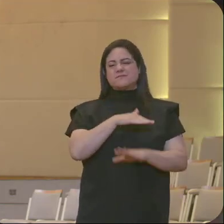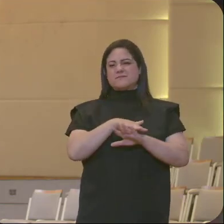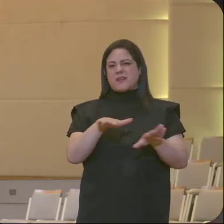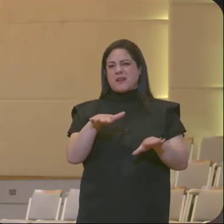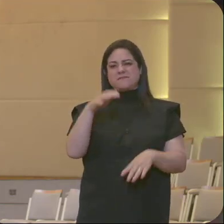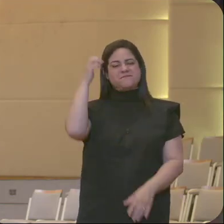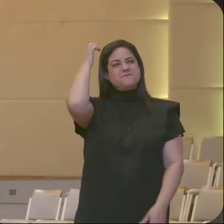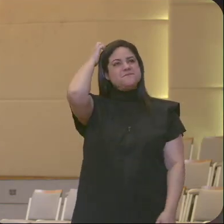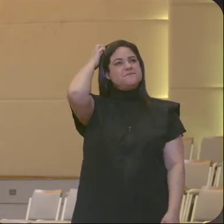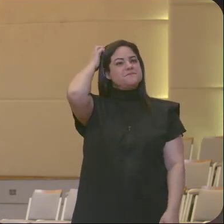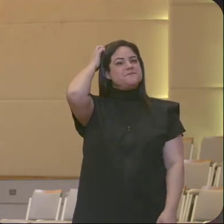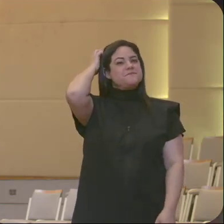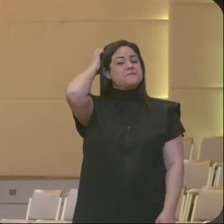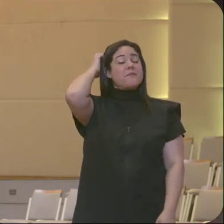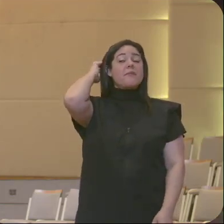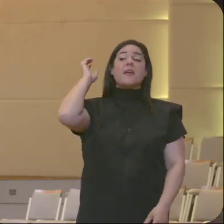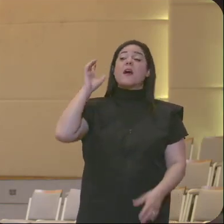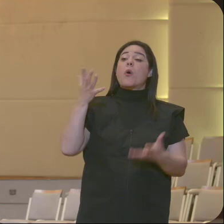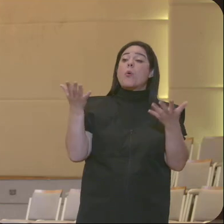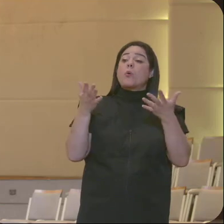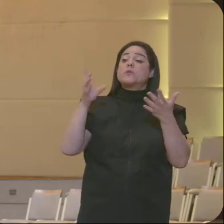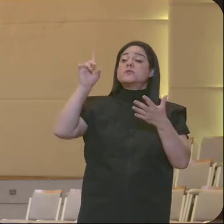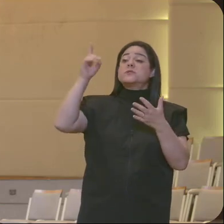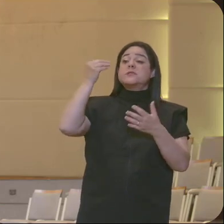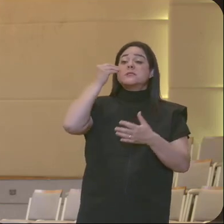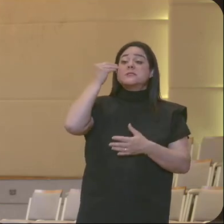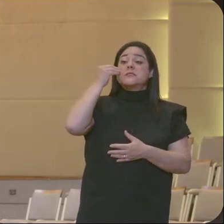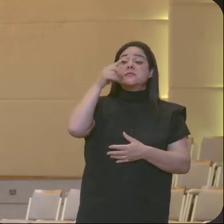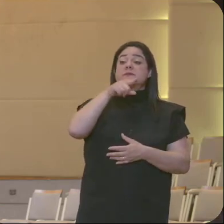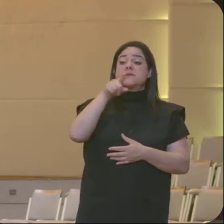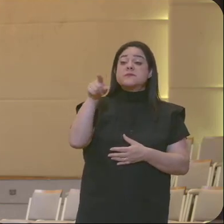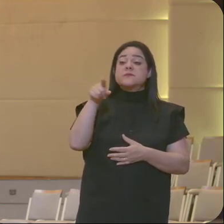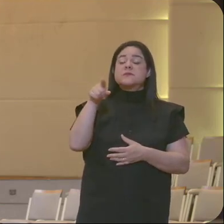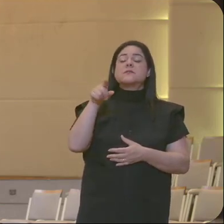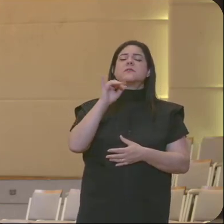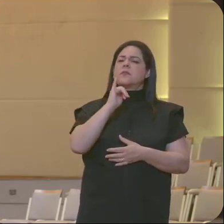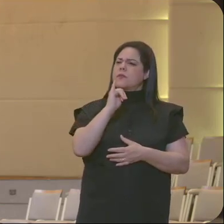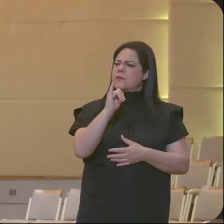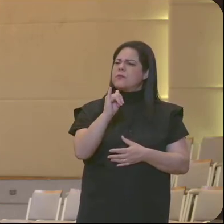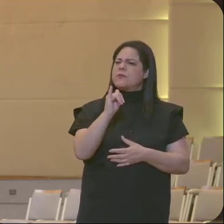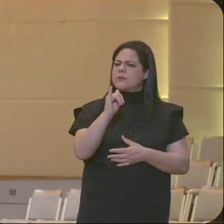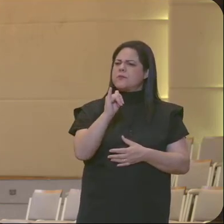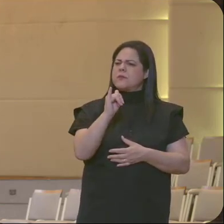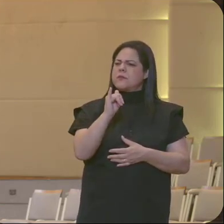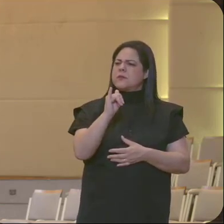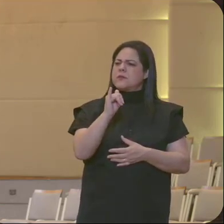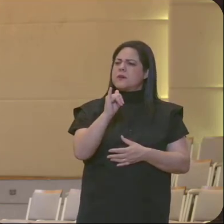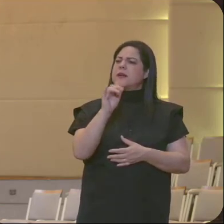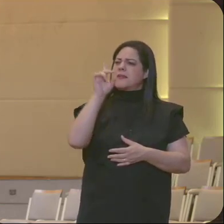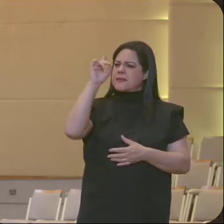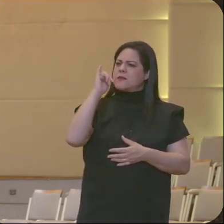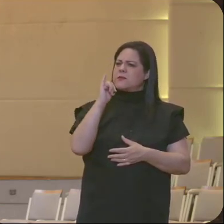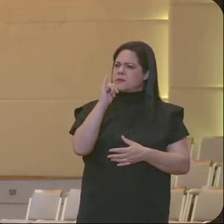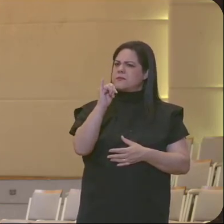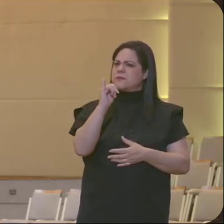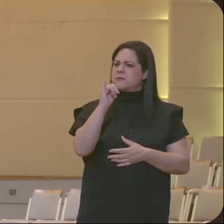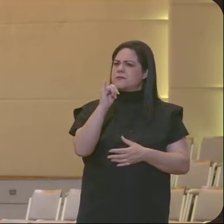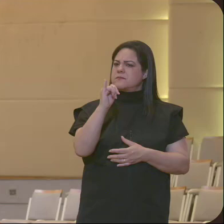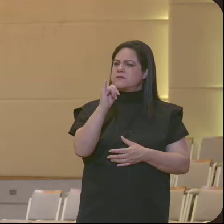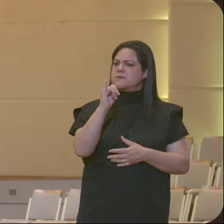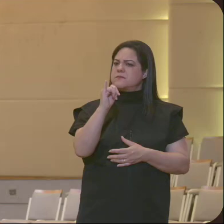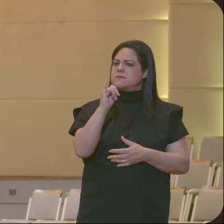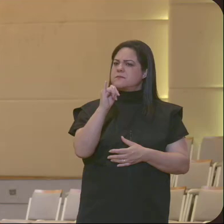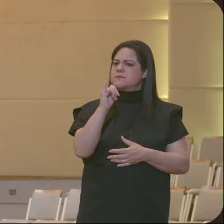Eu vou lá e eu vou te dar a chance, Deus, de falar comigo. Deixa eu dizer para você. Deus está falando com você.